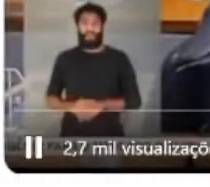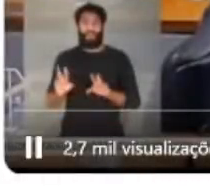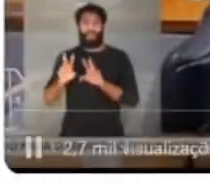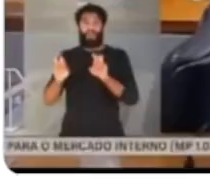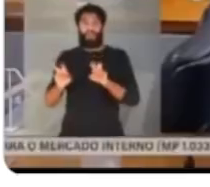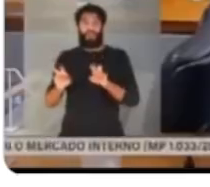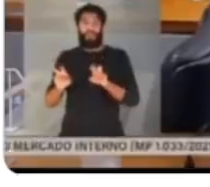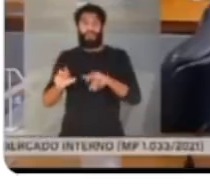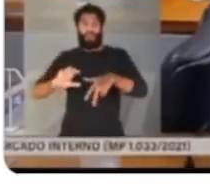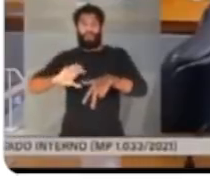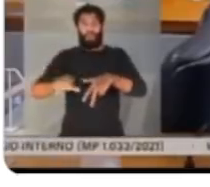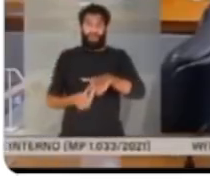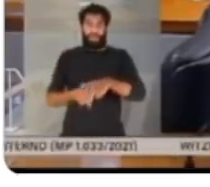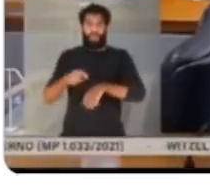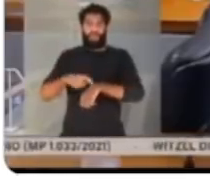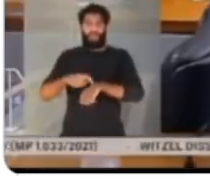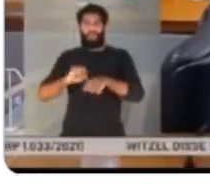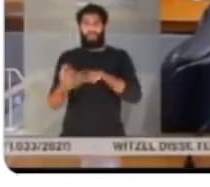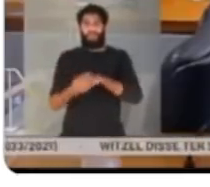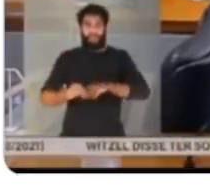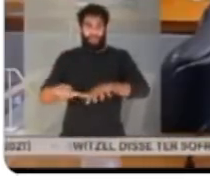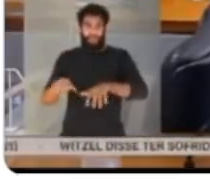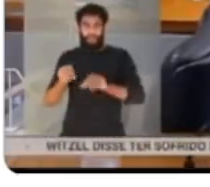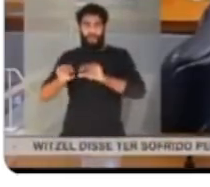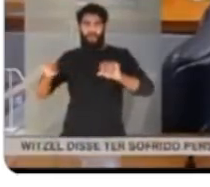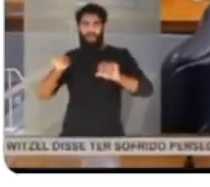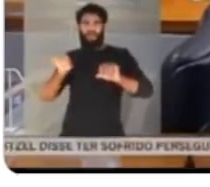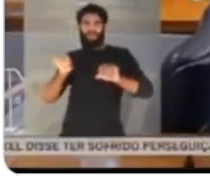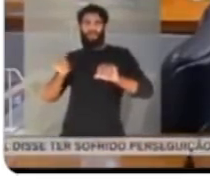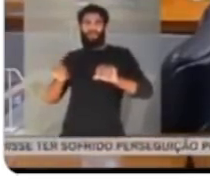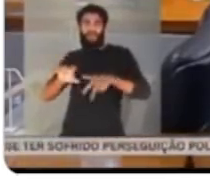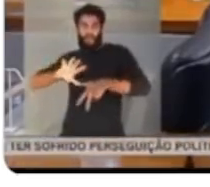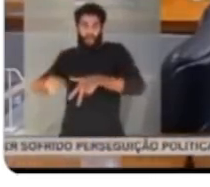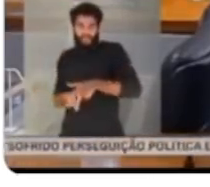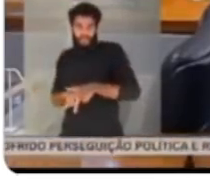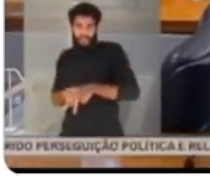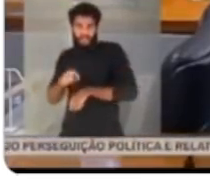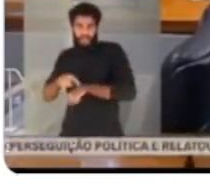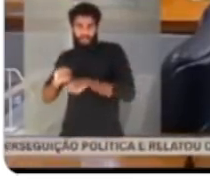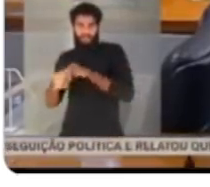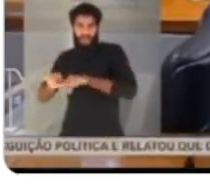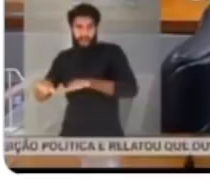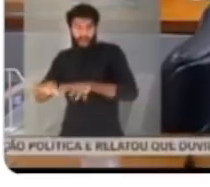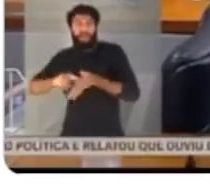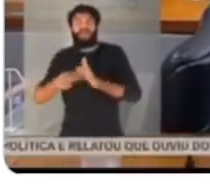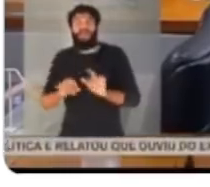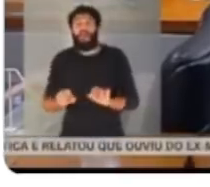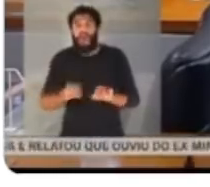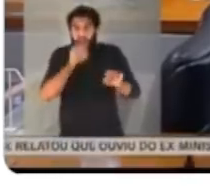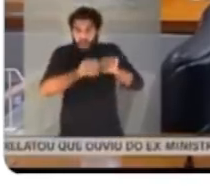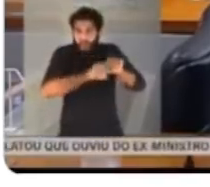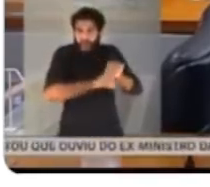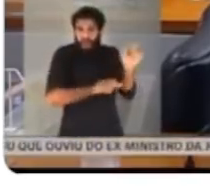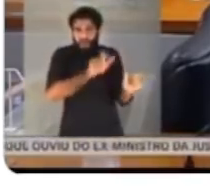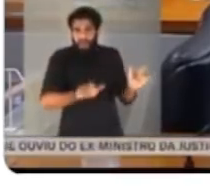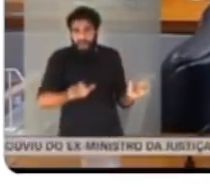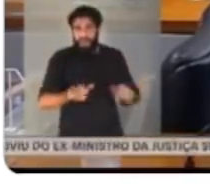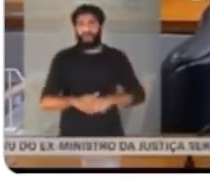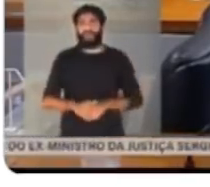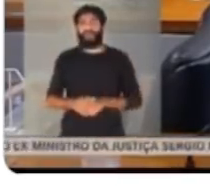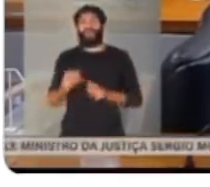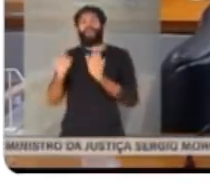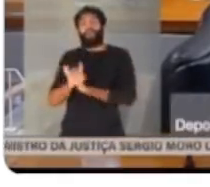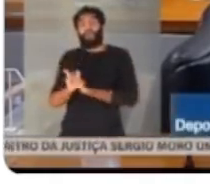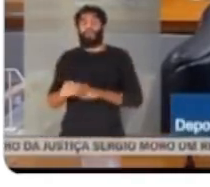bem. Né, desviar a verba pública em época de pandemia não é apenas corrupção. É assassinato. E eu